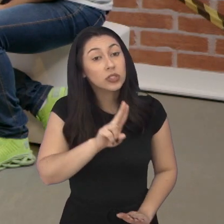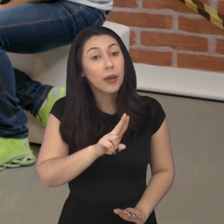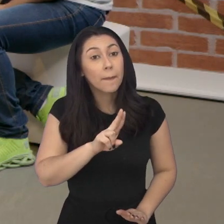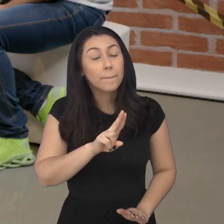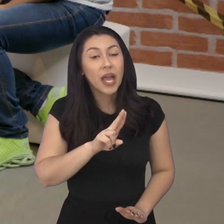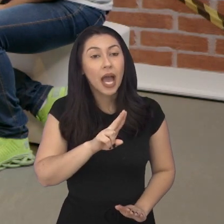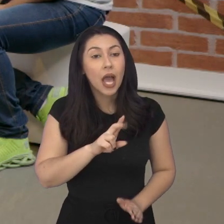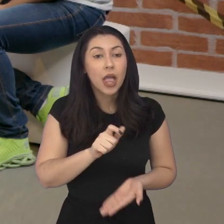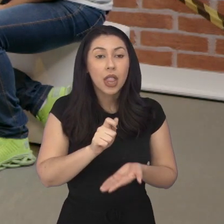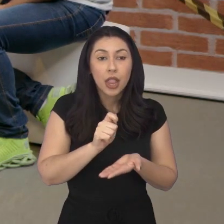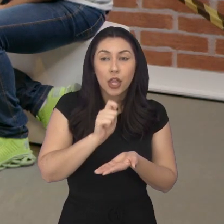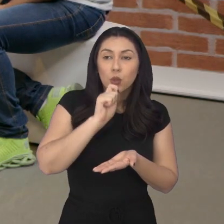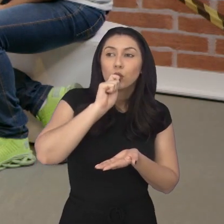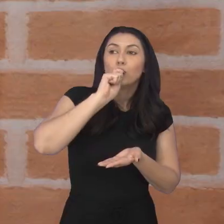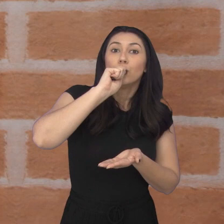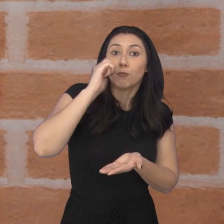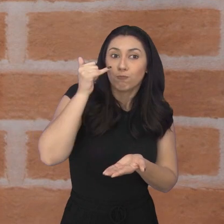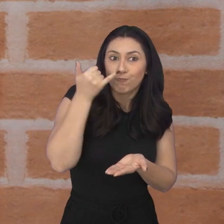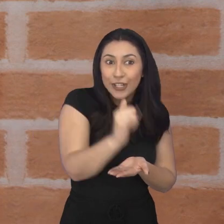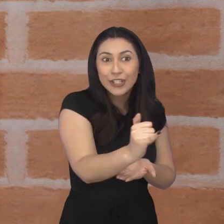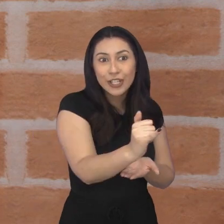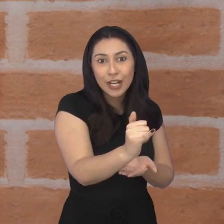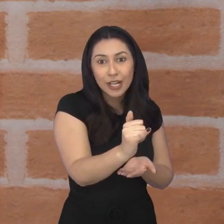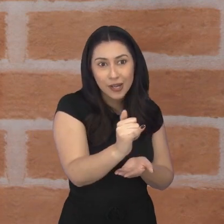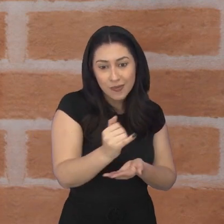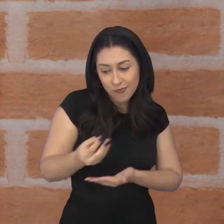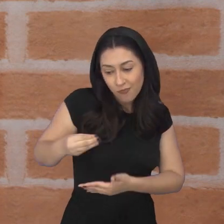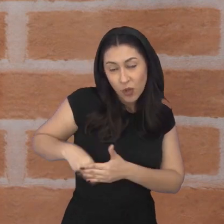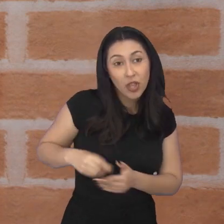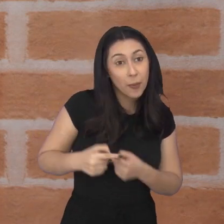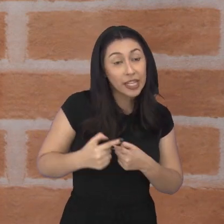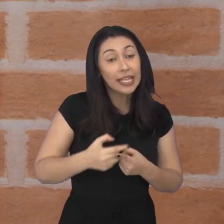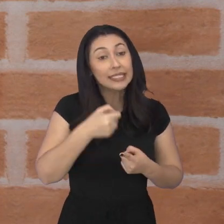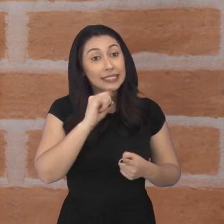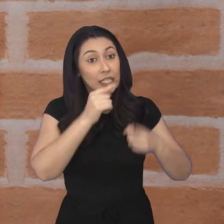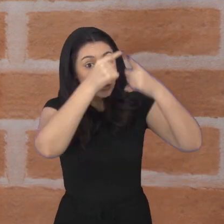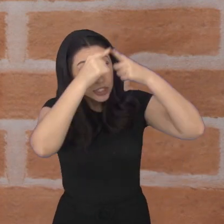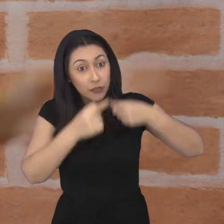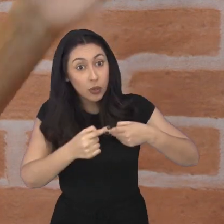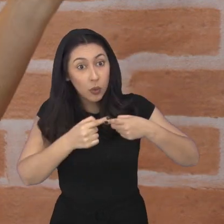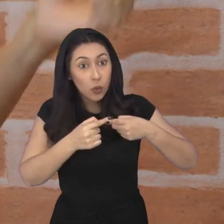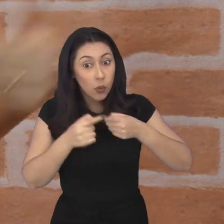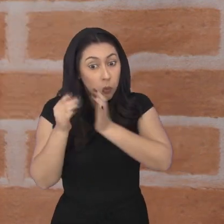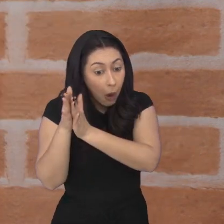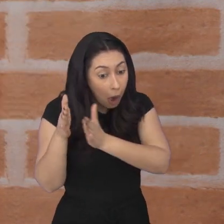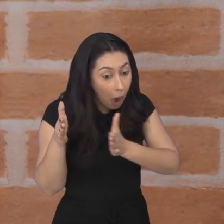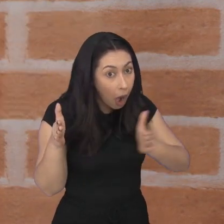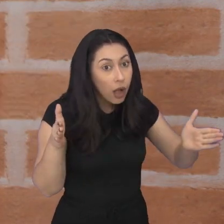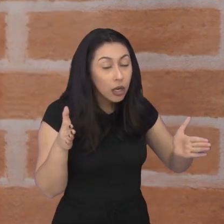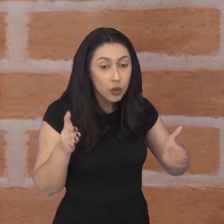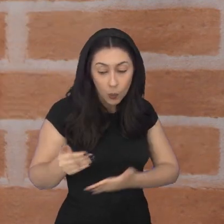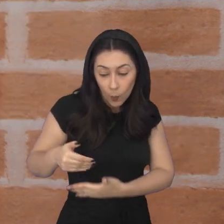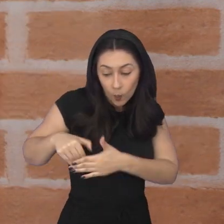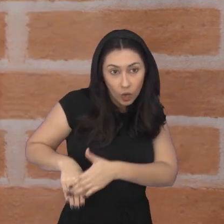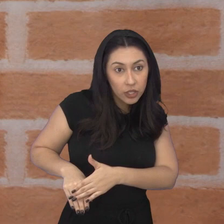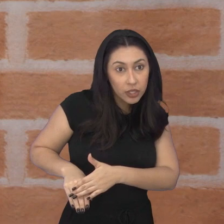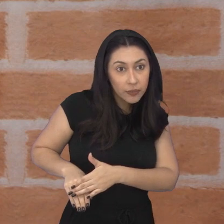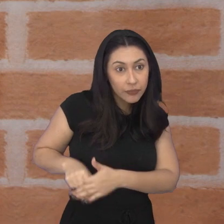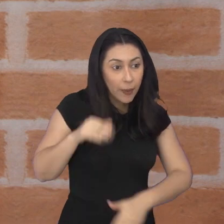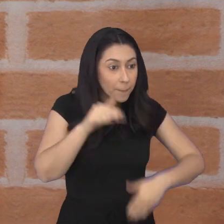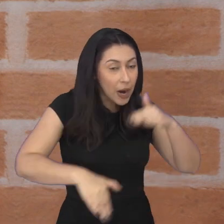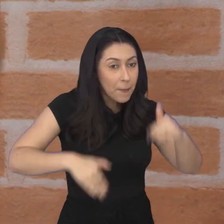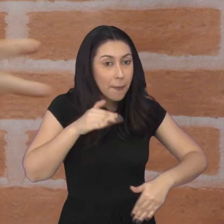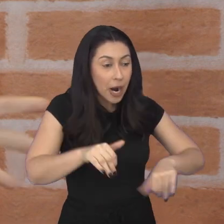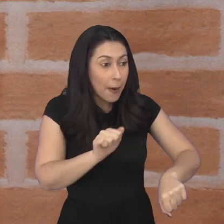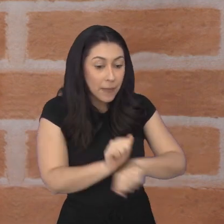os energéticos. Por exemplo, você está fazendo uma prova de triatlon, você está nadando maratona, você coloca um gelzinho ali do lado para você, durante a prova, pegar o